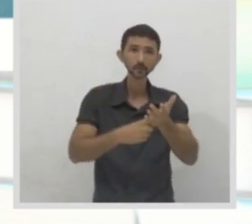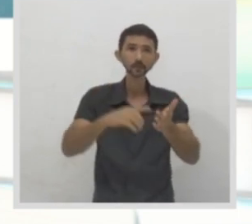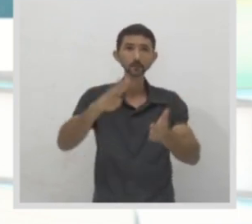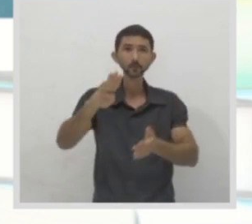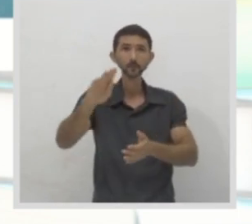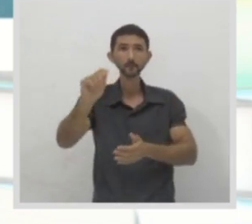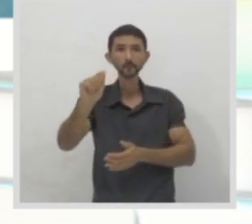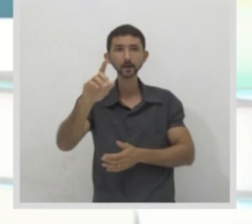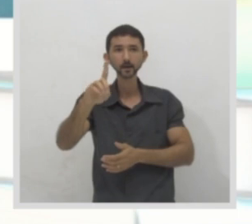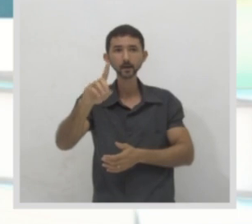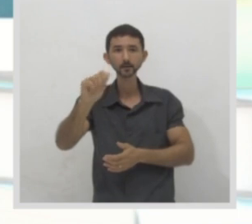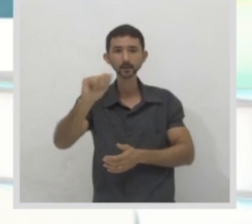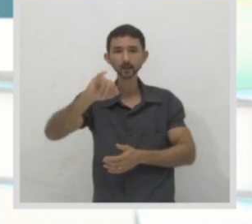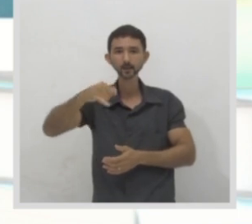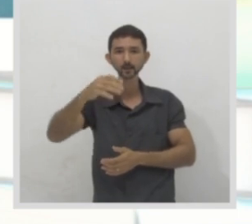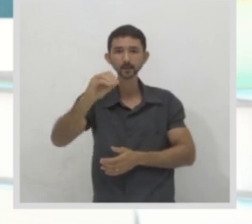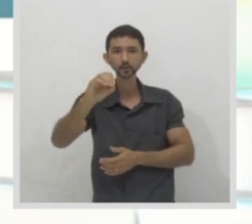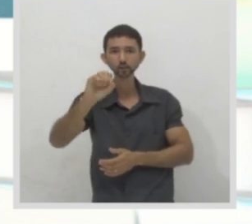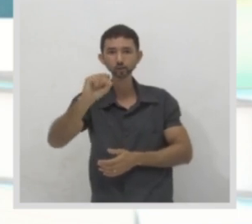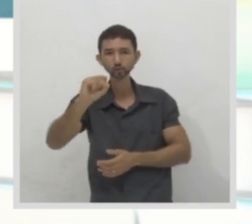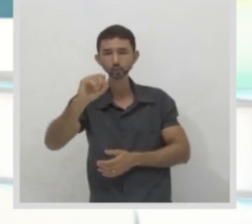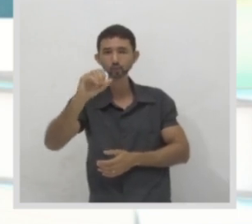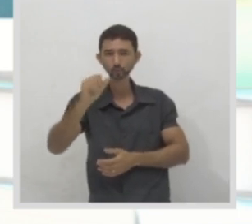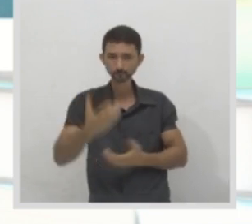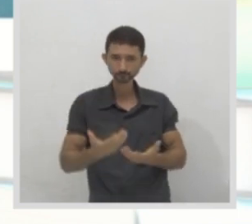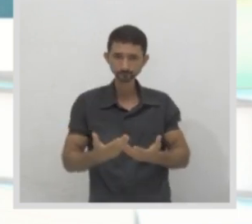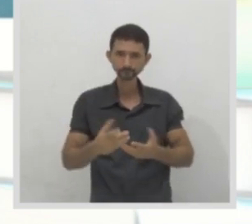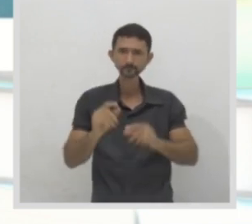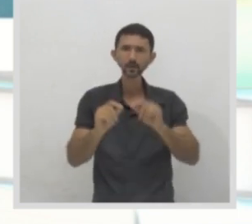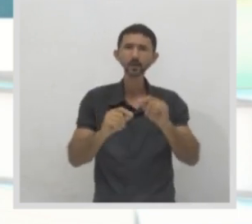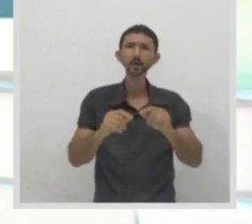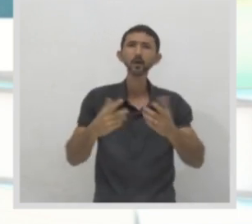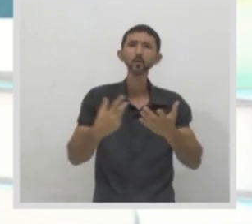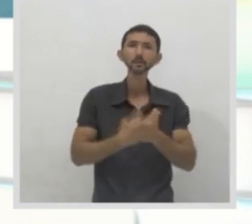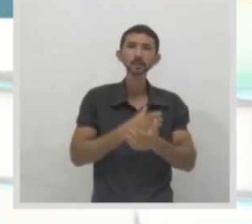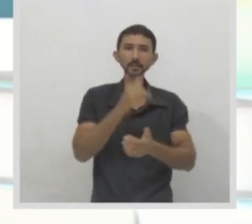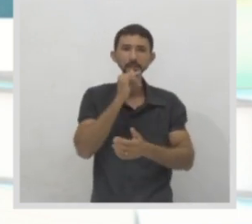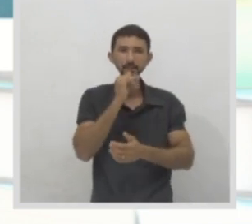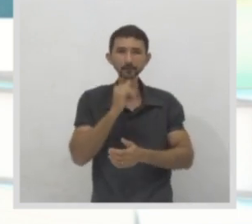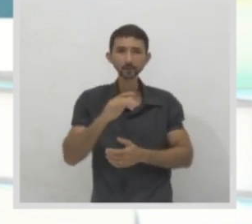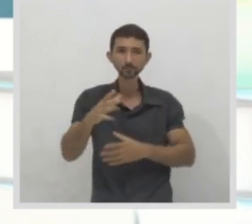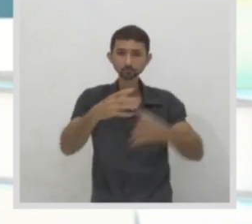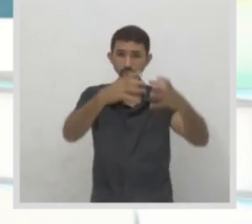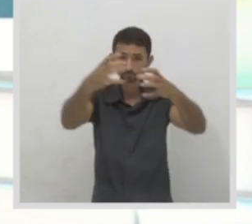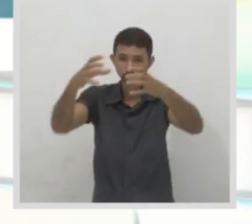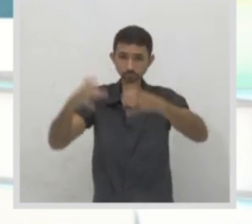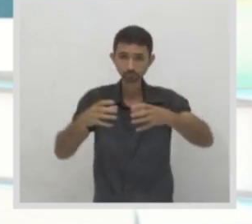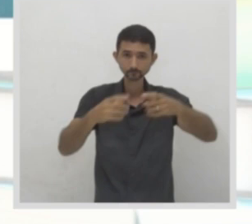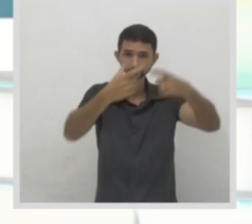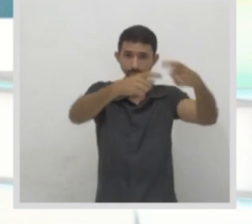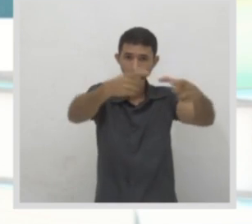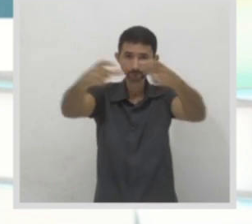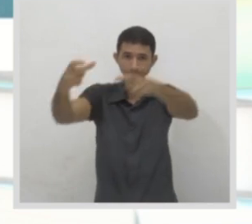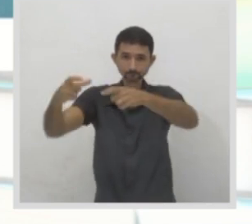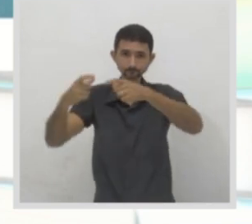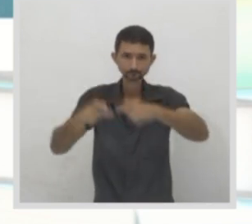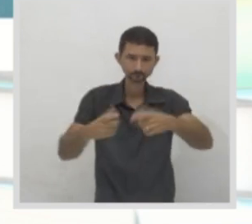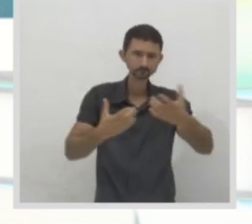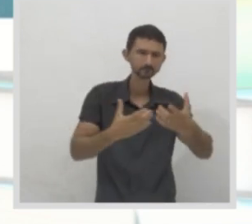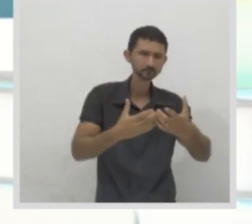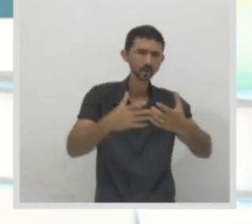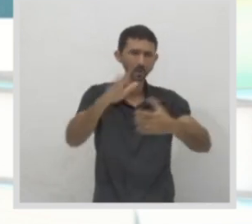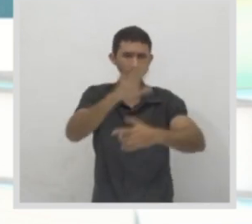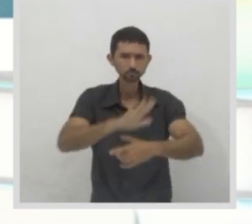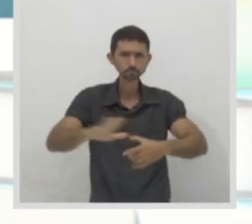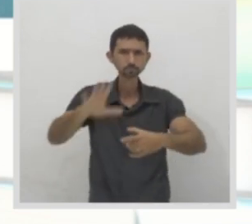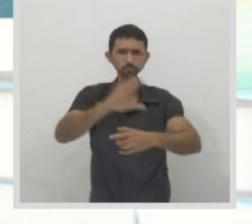Tratado de Badajoz, né, ele faz com que a região de Sete Povos das Missões, né, que estava em conflito ali entre Portugal e